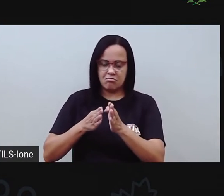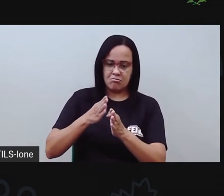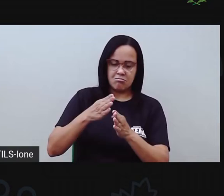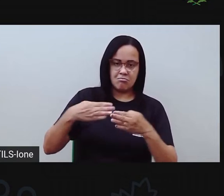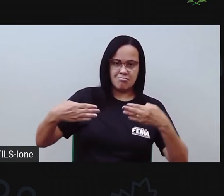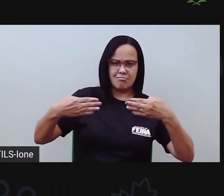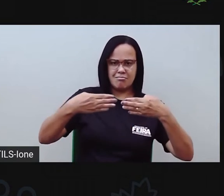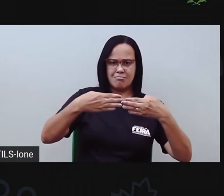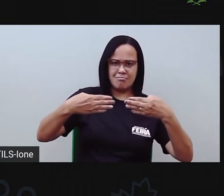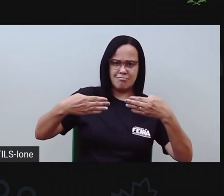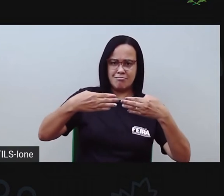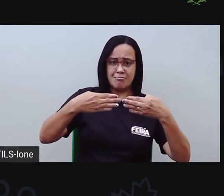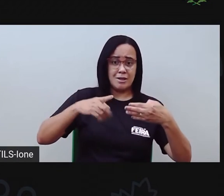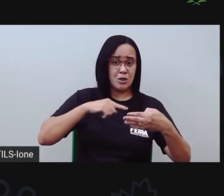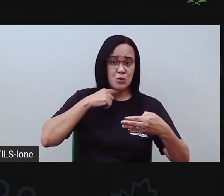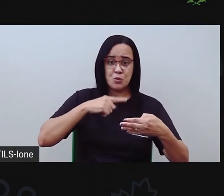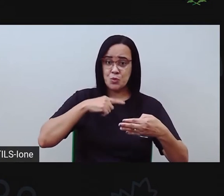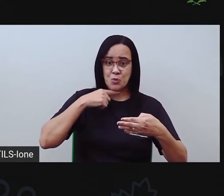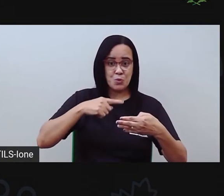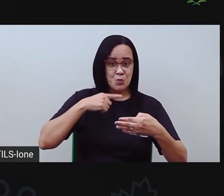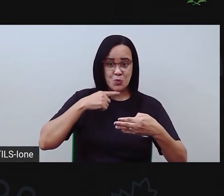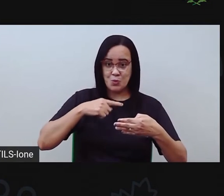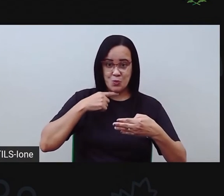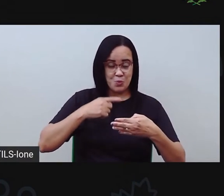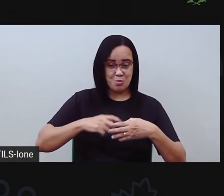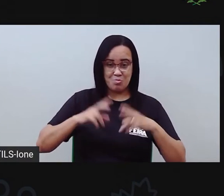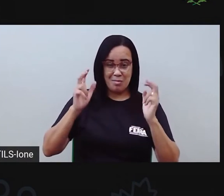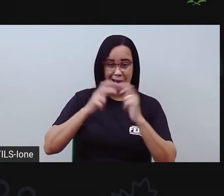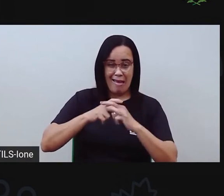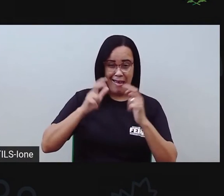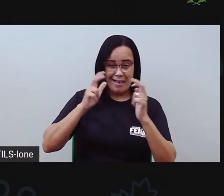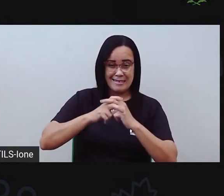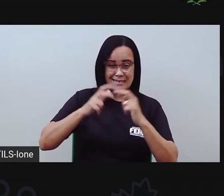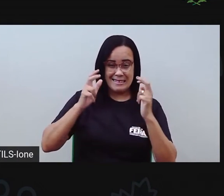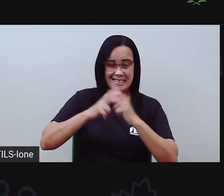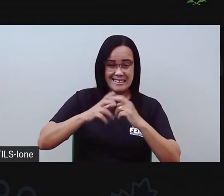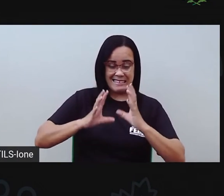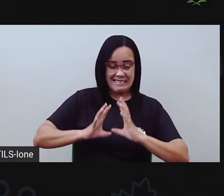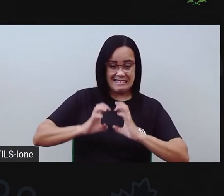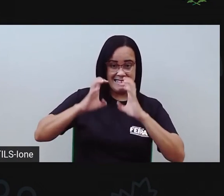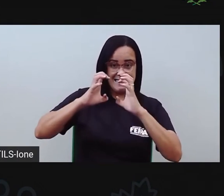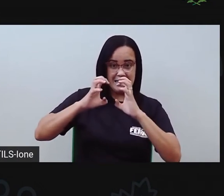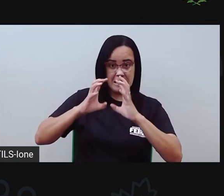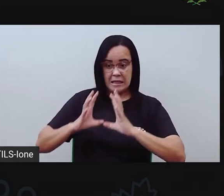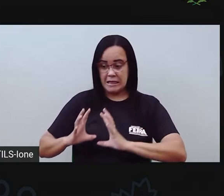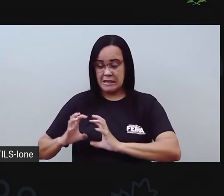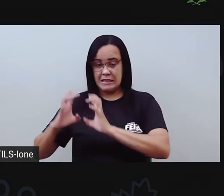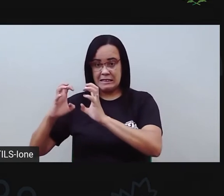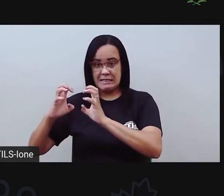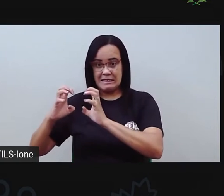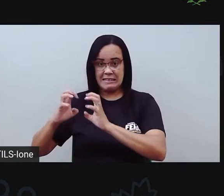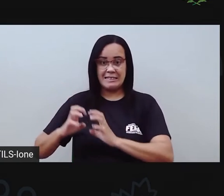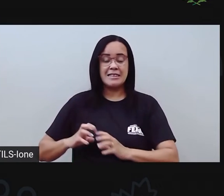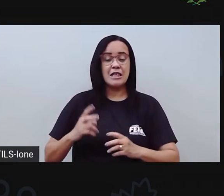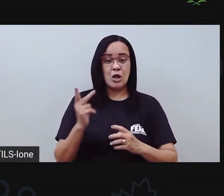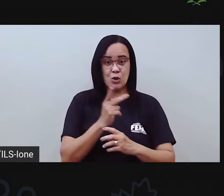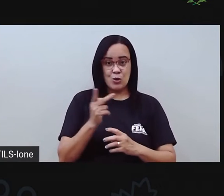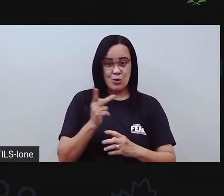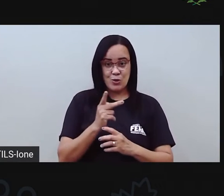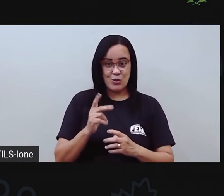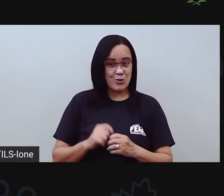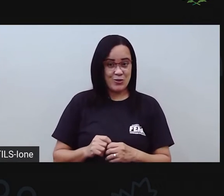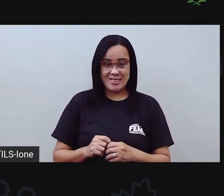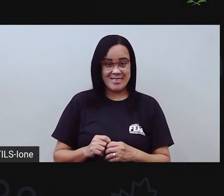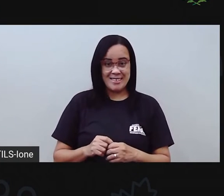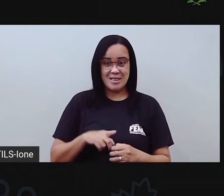ponte. E ali surge o conflito entre os dois grandalhões, né? Um querendo passar e o outro querendo passar também, e não